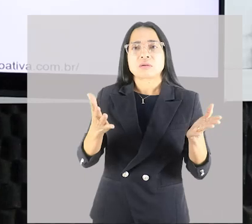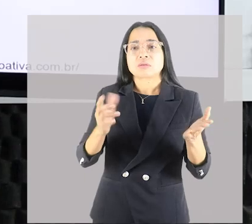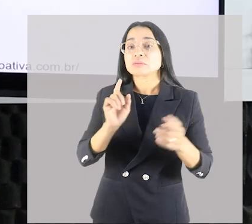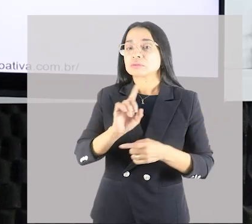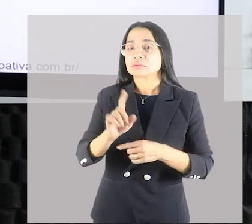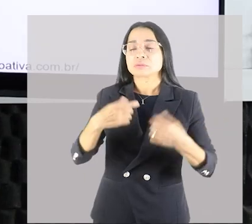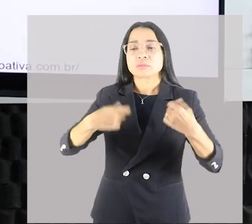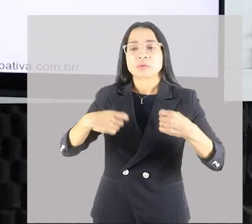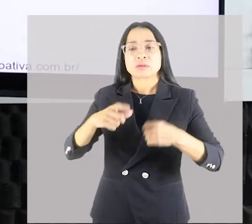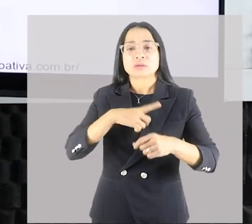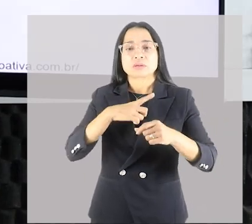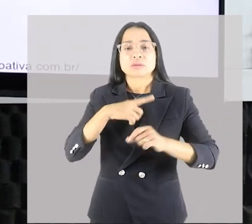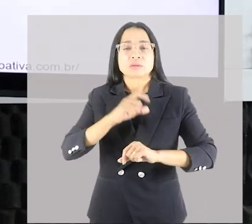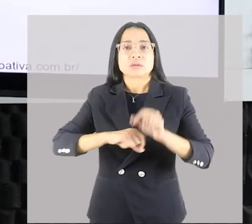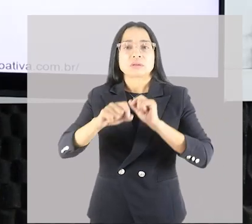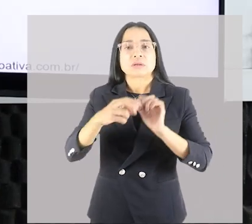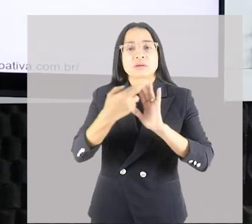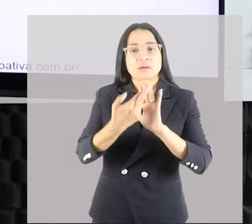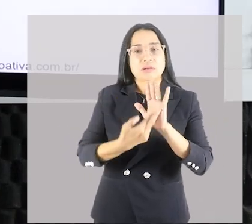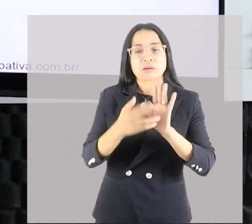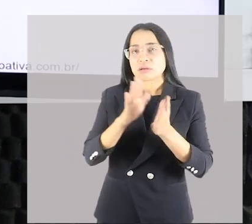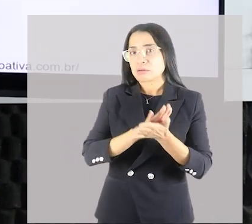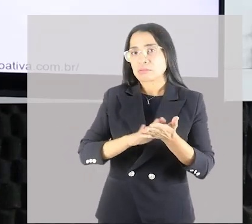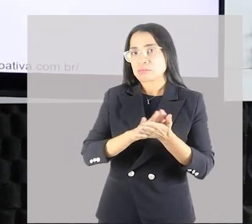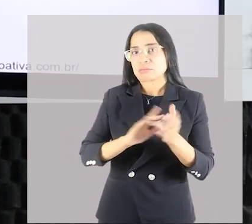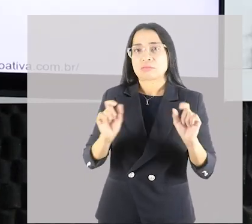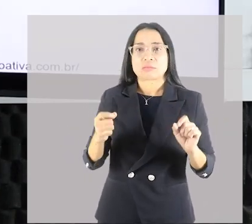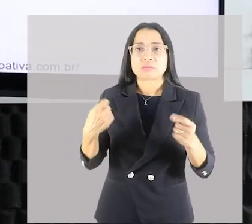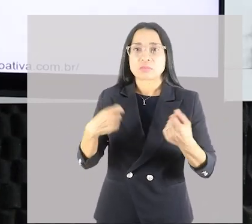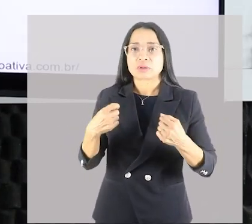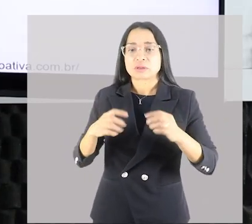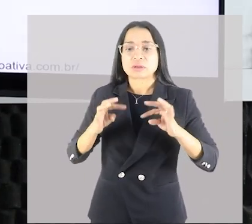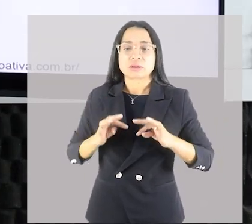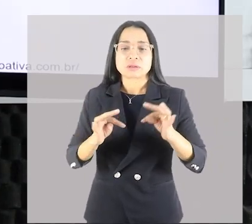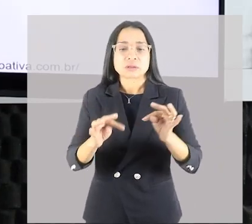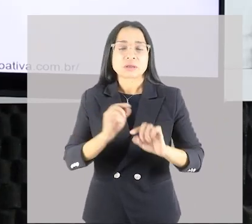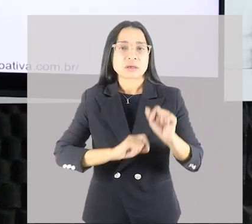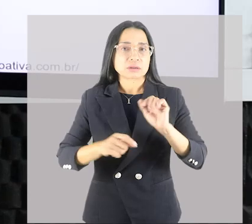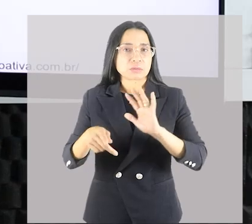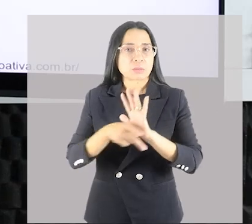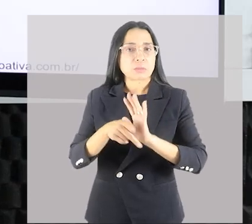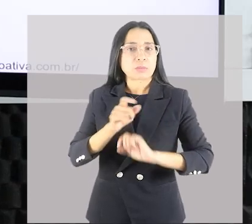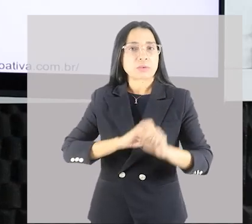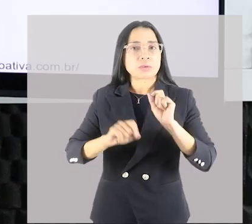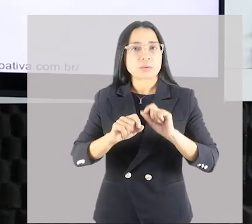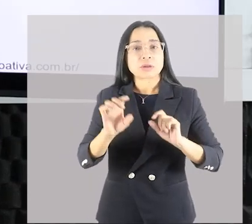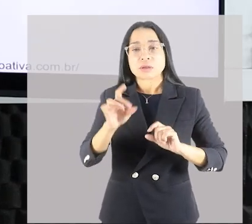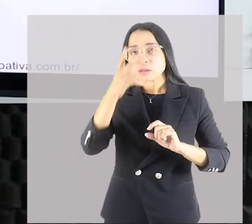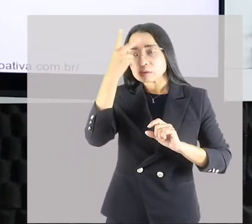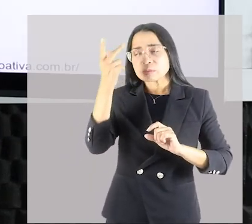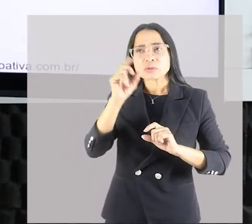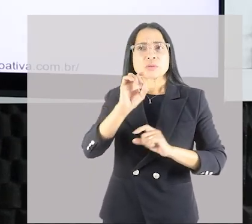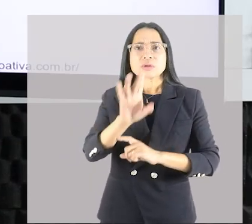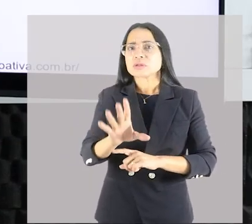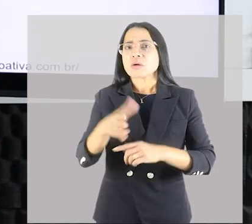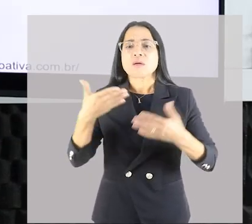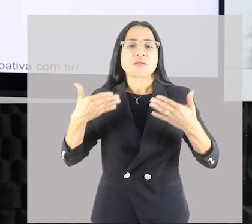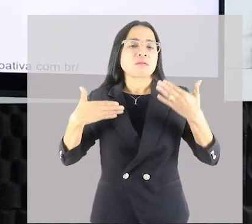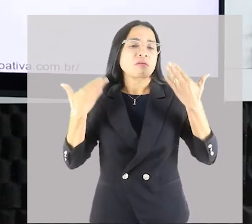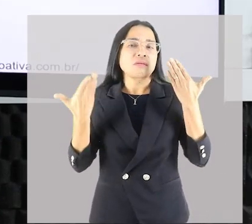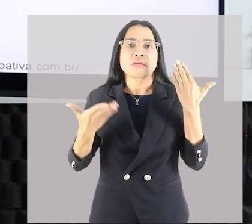não precisam ter regras, não precisam ter técnicas específicas, as pessoas apenas vão